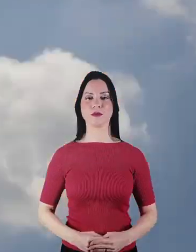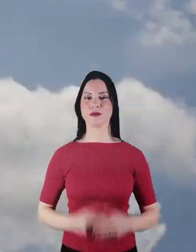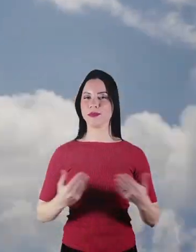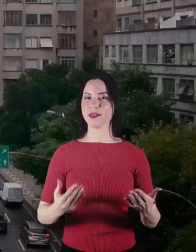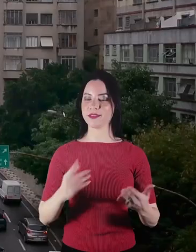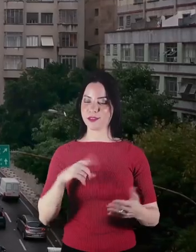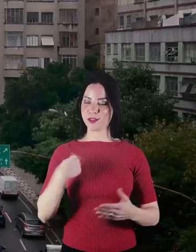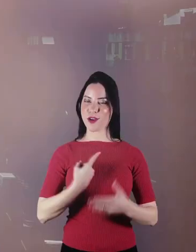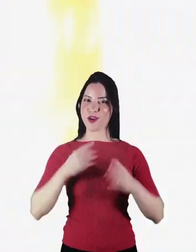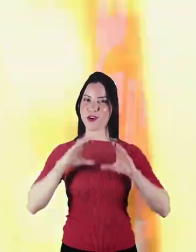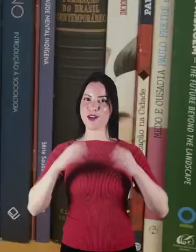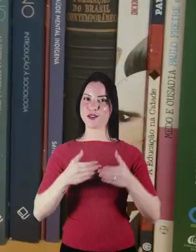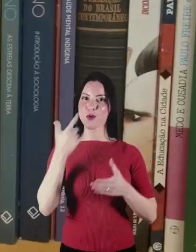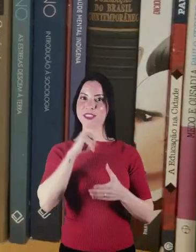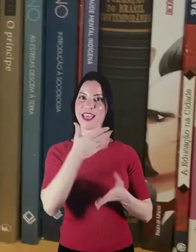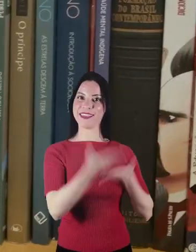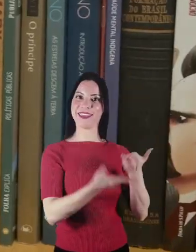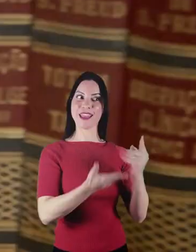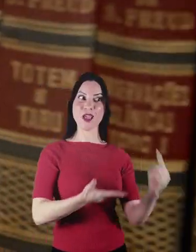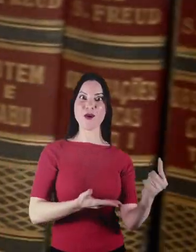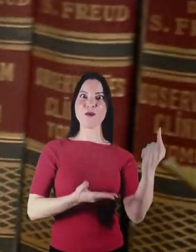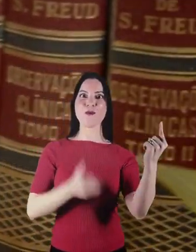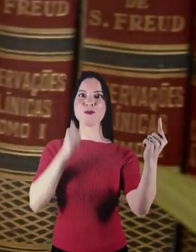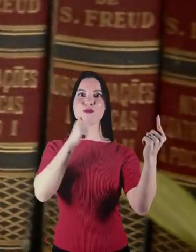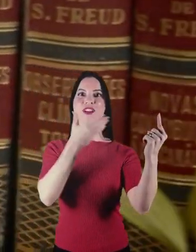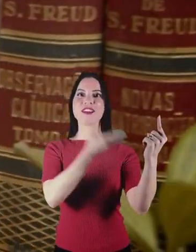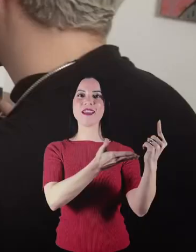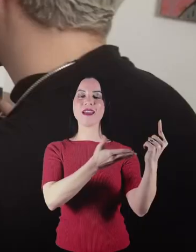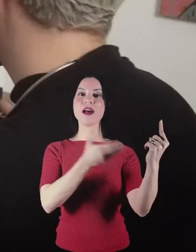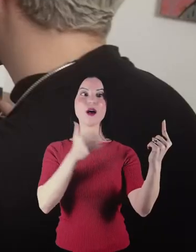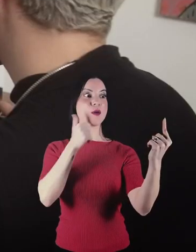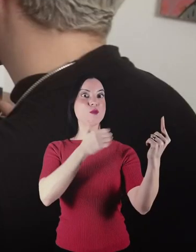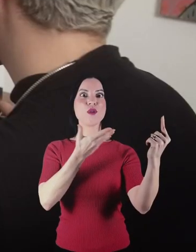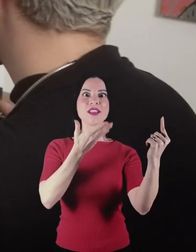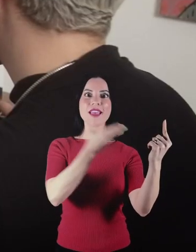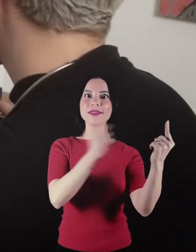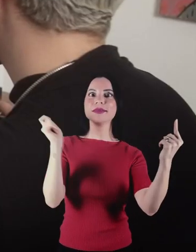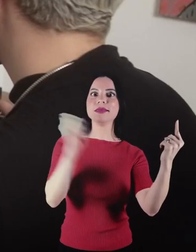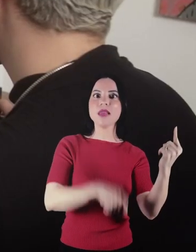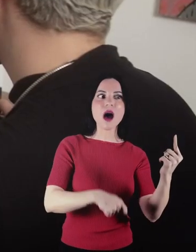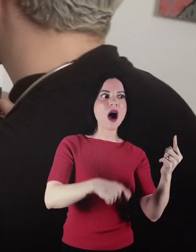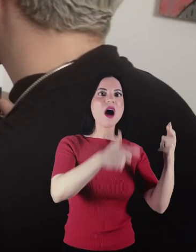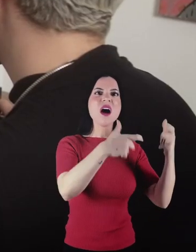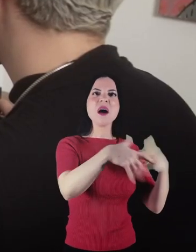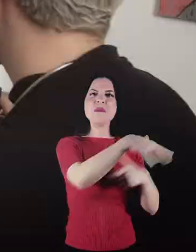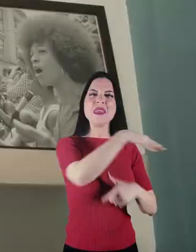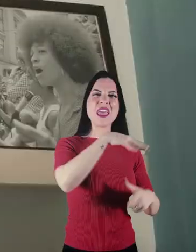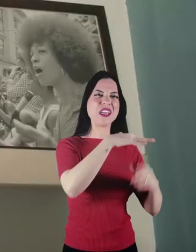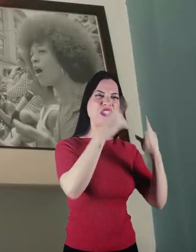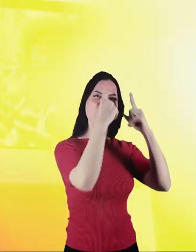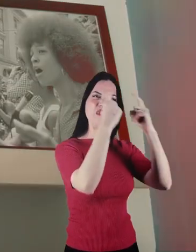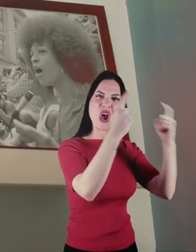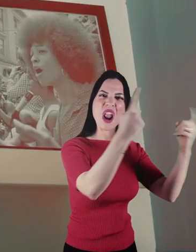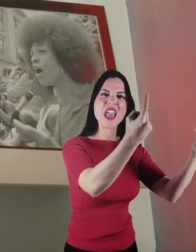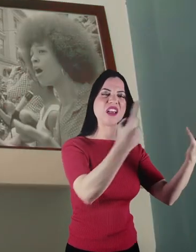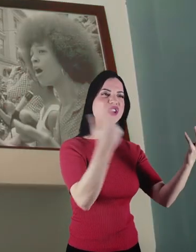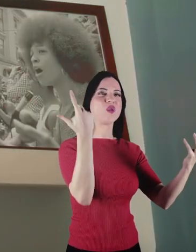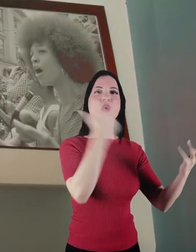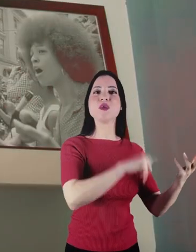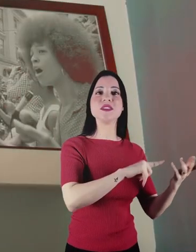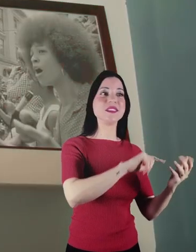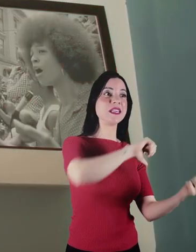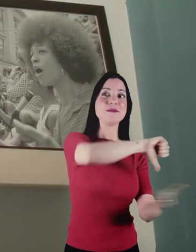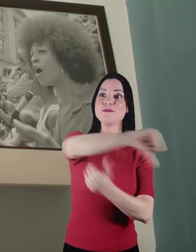anos. Se a gente estiver atendendo uma mulher e essa uma mulher tiver condições de sair da condição